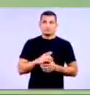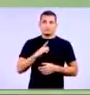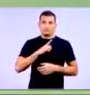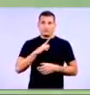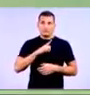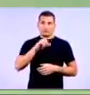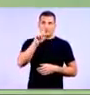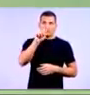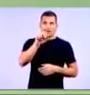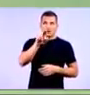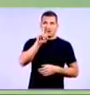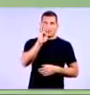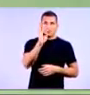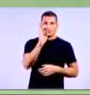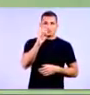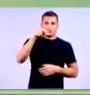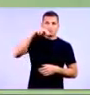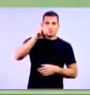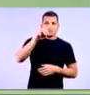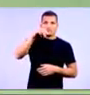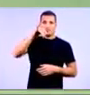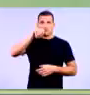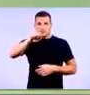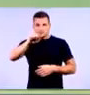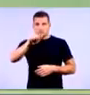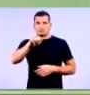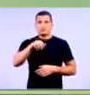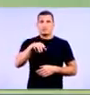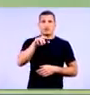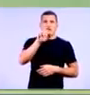autonomia, a interação